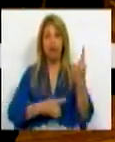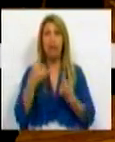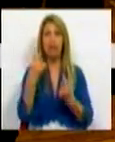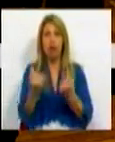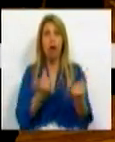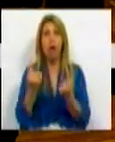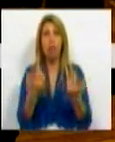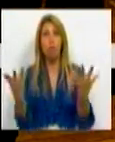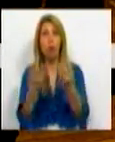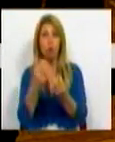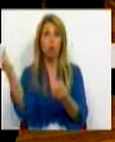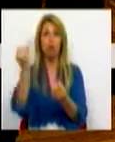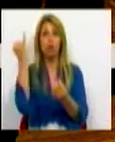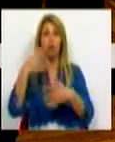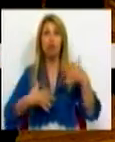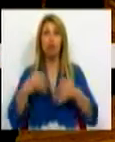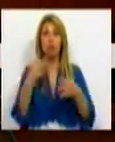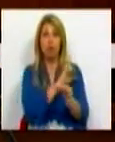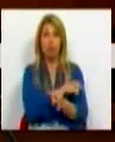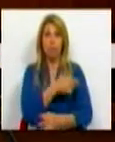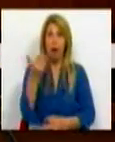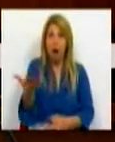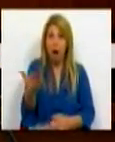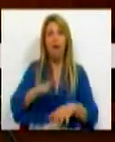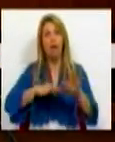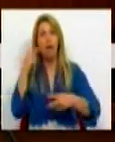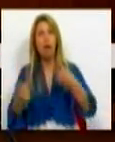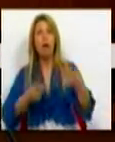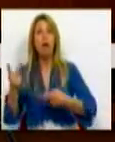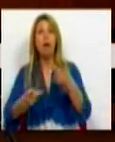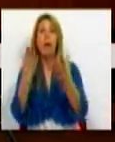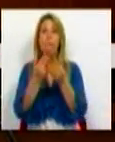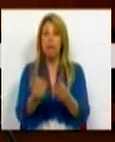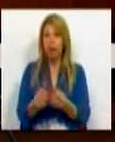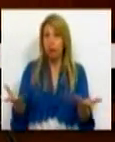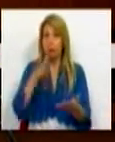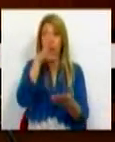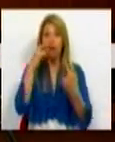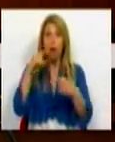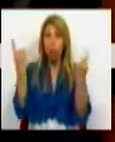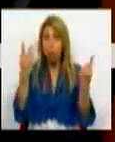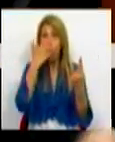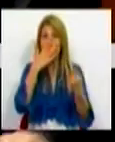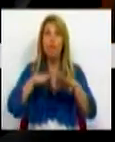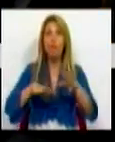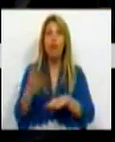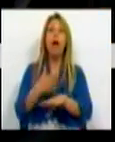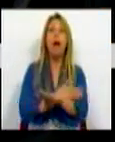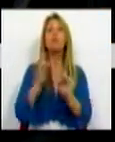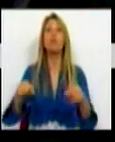das instituições judiciais competentes para analisar essa matéria, designadamente o Ministério Público, e se o fez antes ou